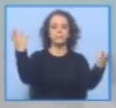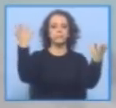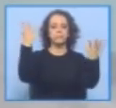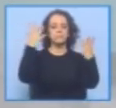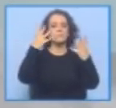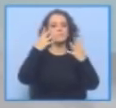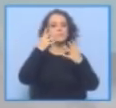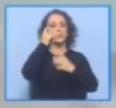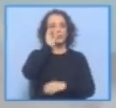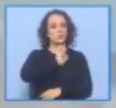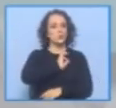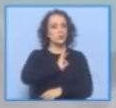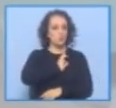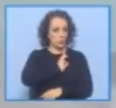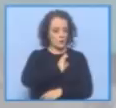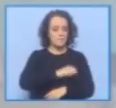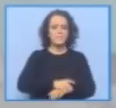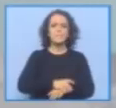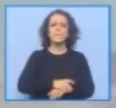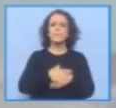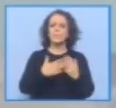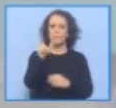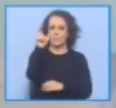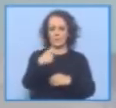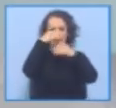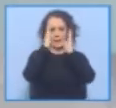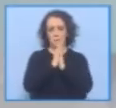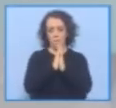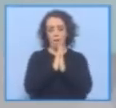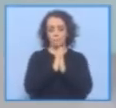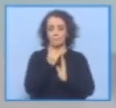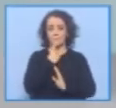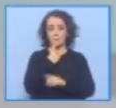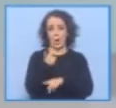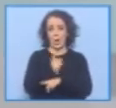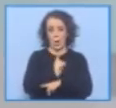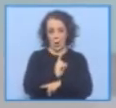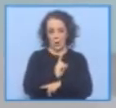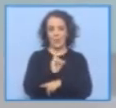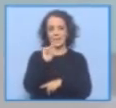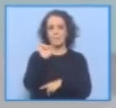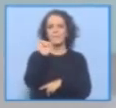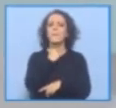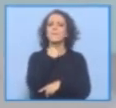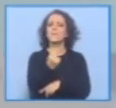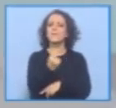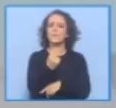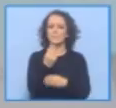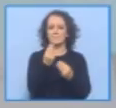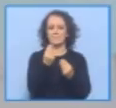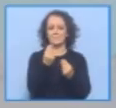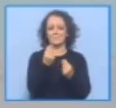revelação do Senhor. A irmã, percebemos isso desde já e vamos percebê-lo pelo seu sotaque, que não